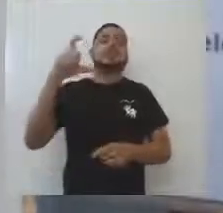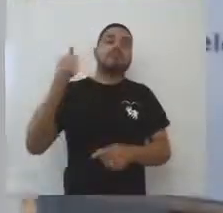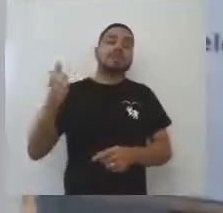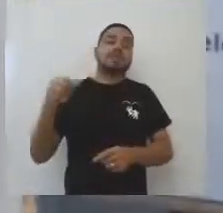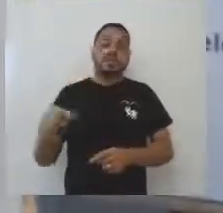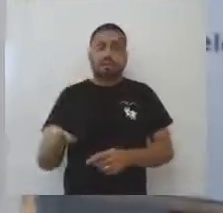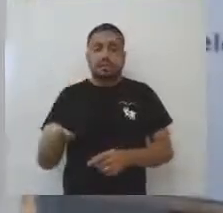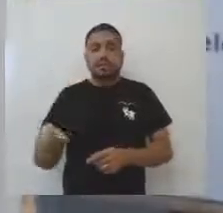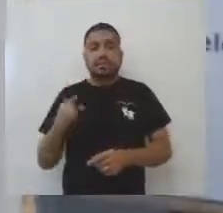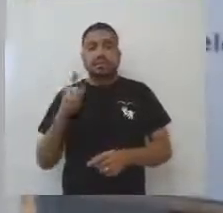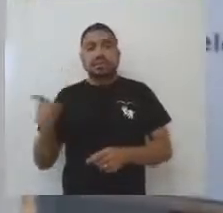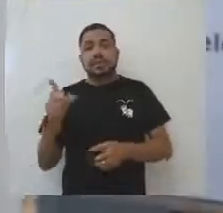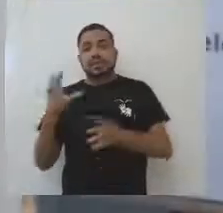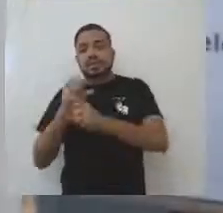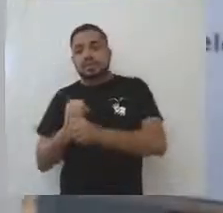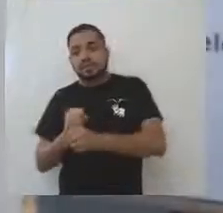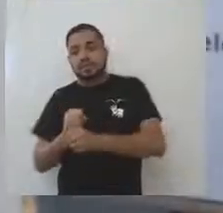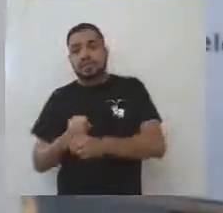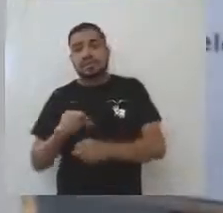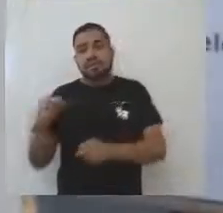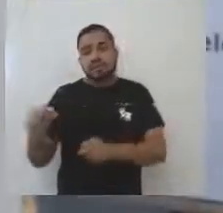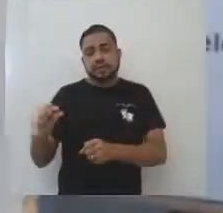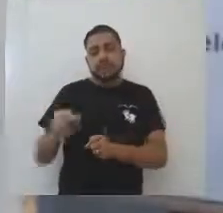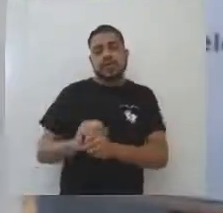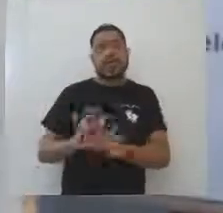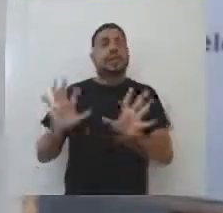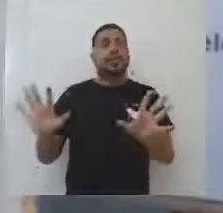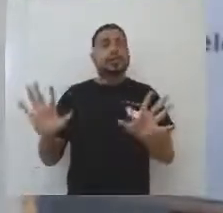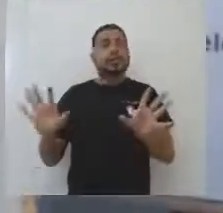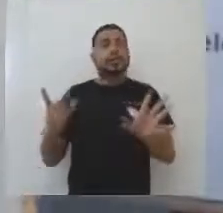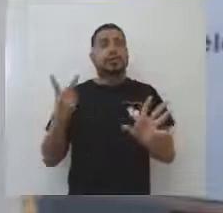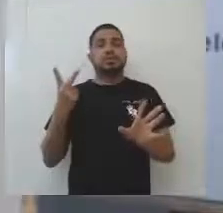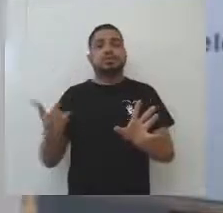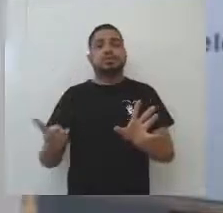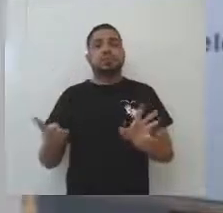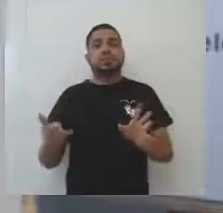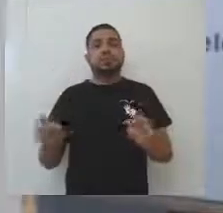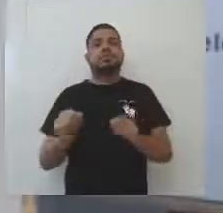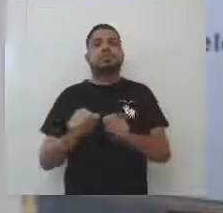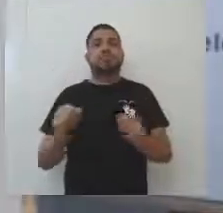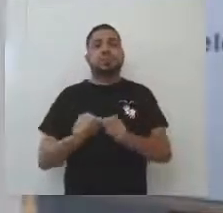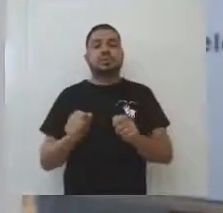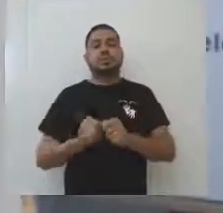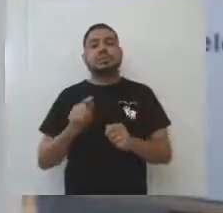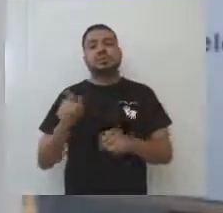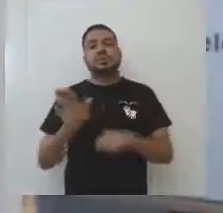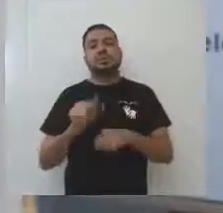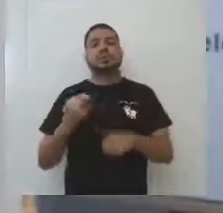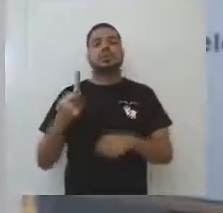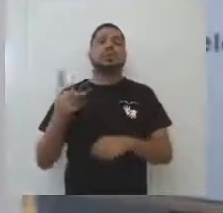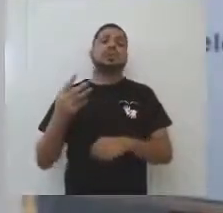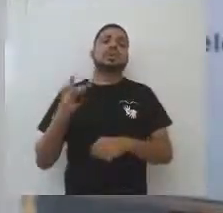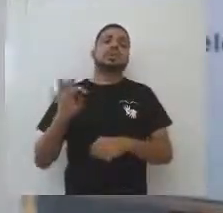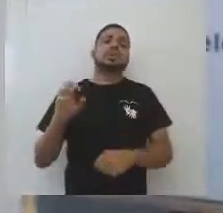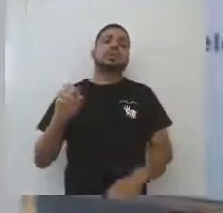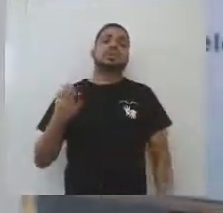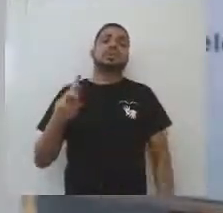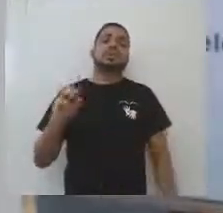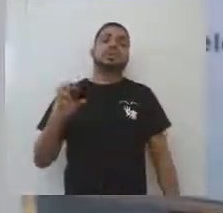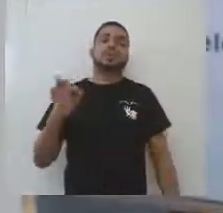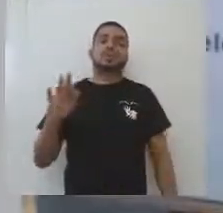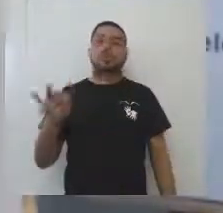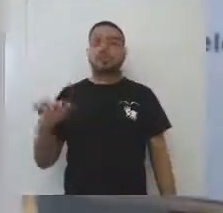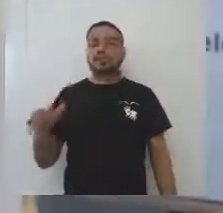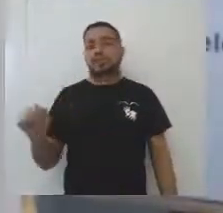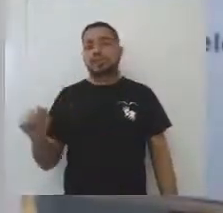sabe que azão é de escuro e o azinho é do claro. Aí os 2 funcionam. Isso é o que a gente chama de heterocromia. Toda coisa